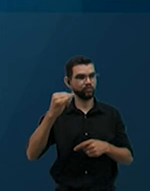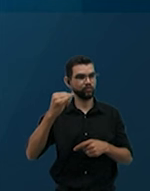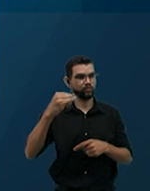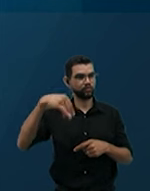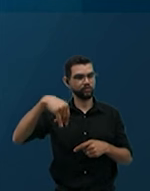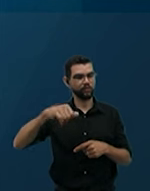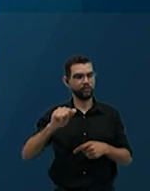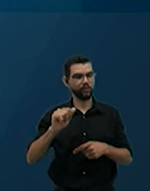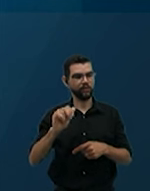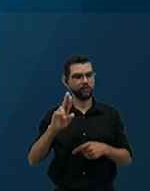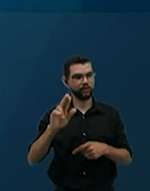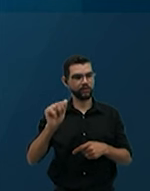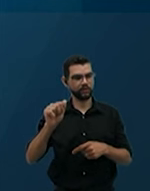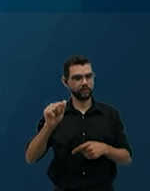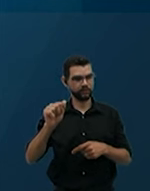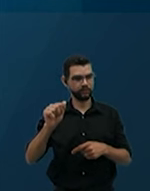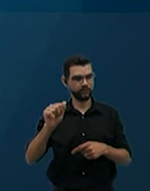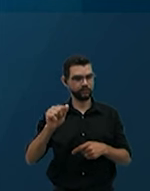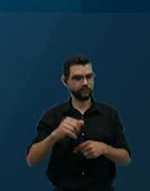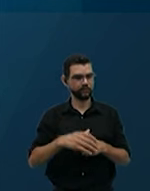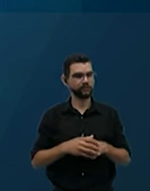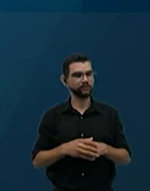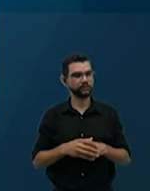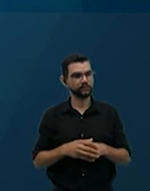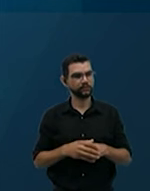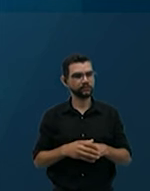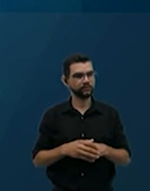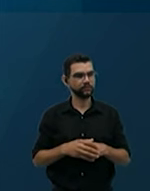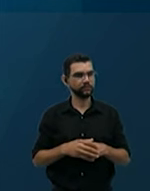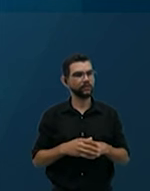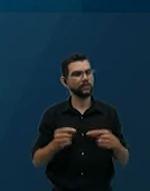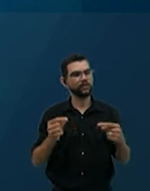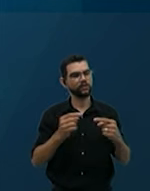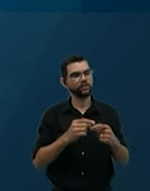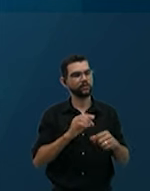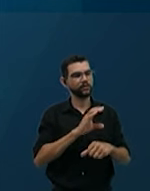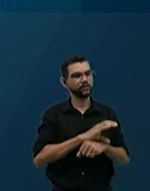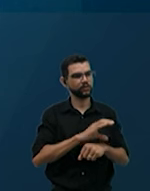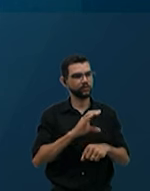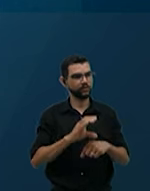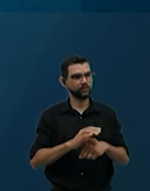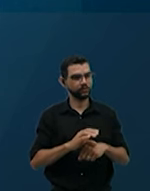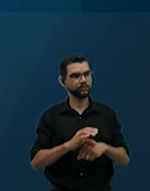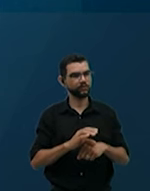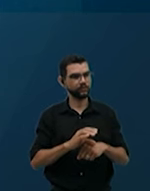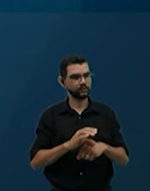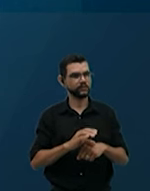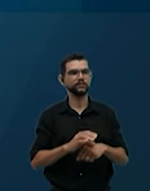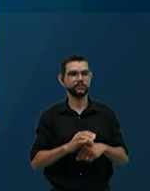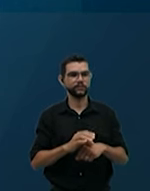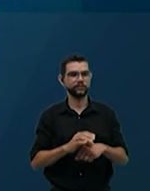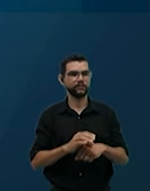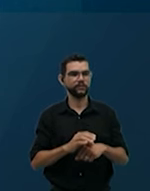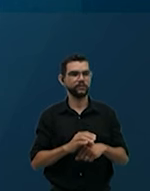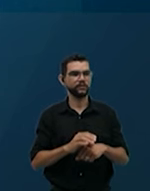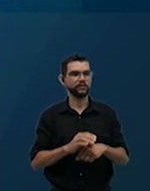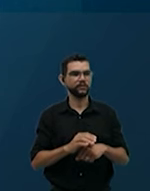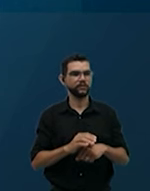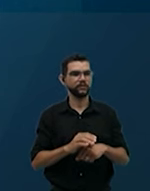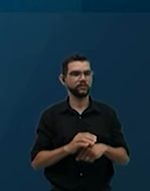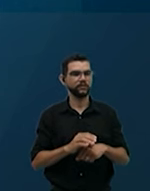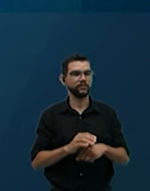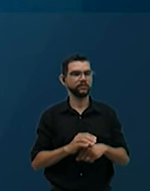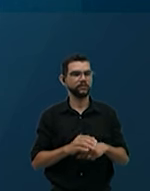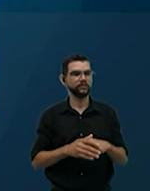artigo 398 do Código Civil. Por sua vez, a União alegou ofensas aos artigos